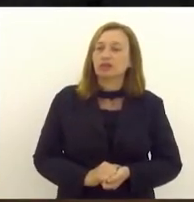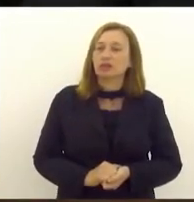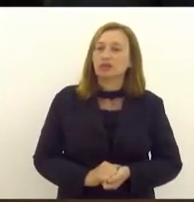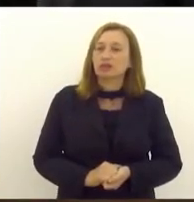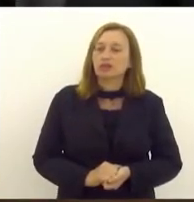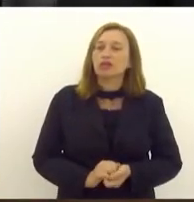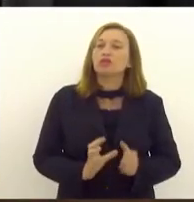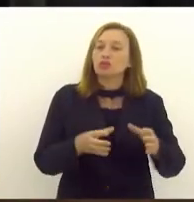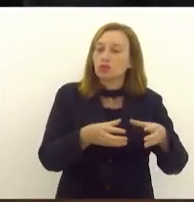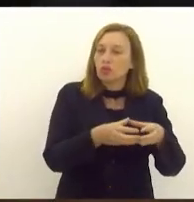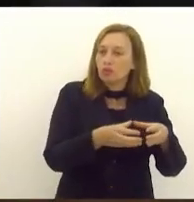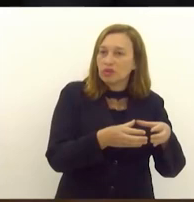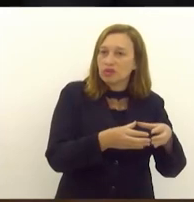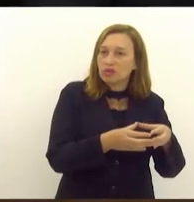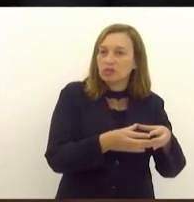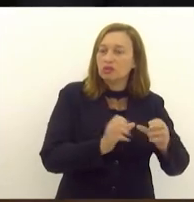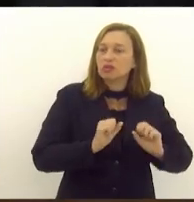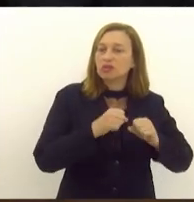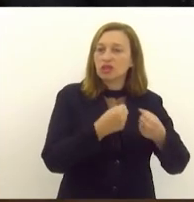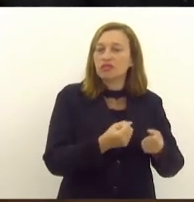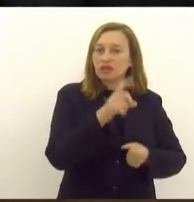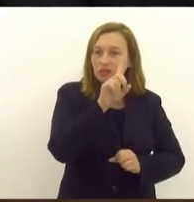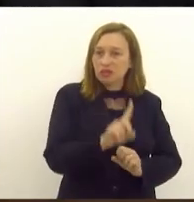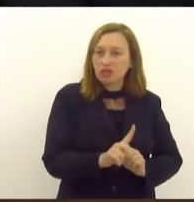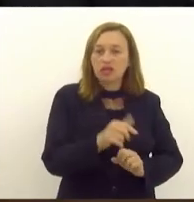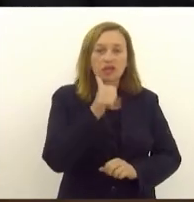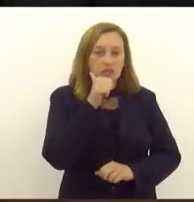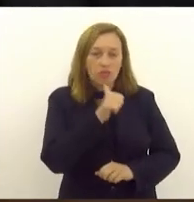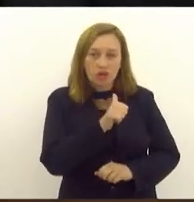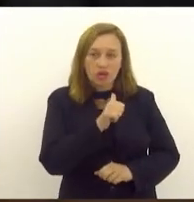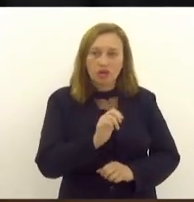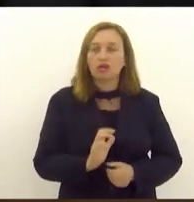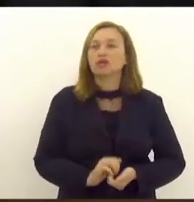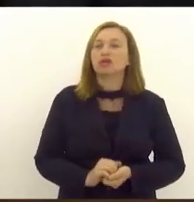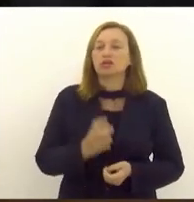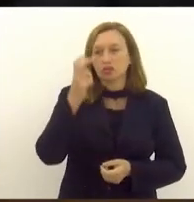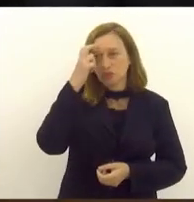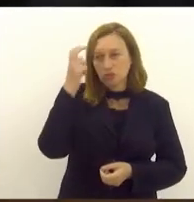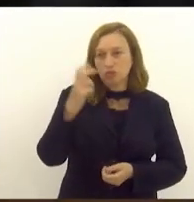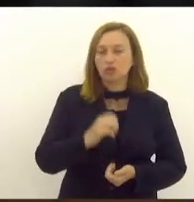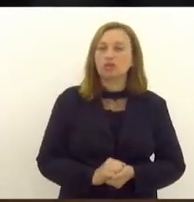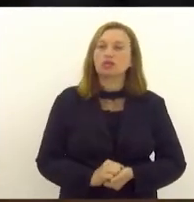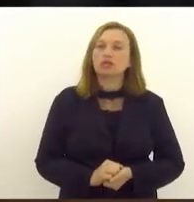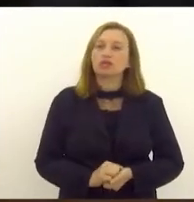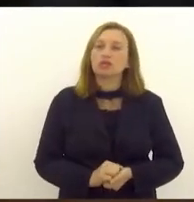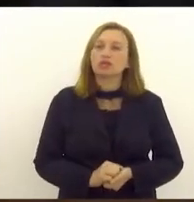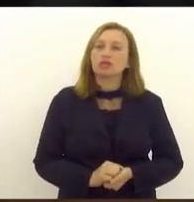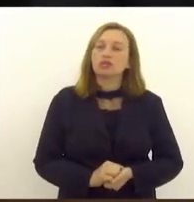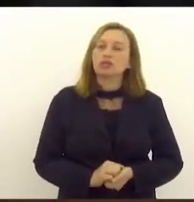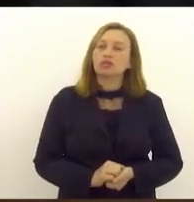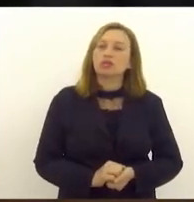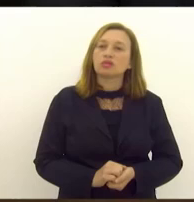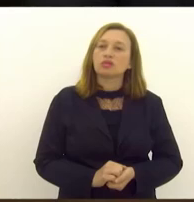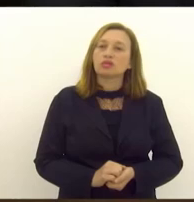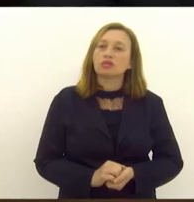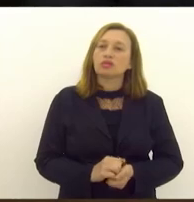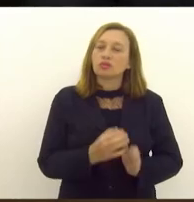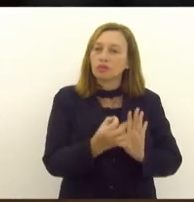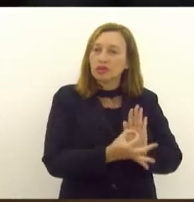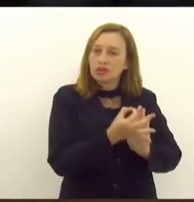das comissões de defesa dos direitos da mulher e de Cultura para emitir